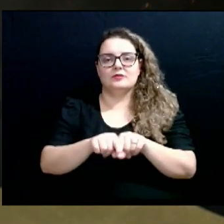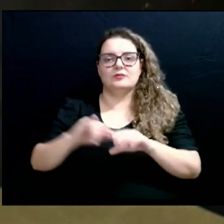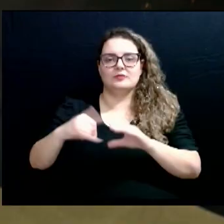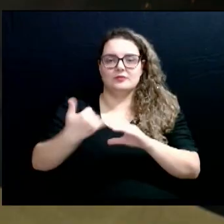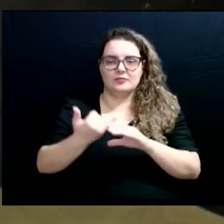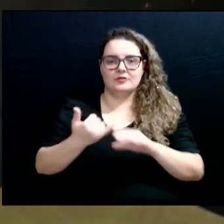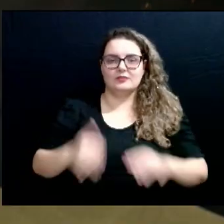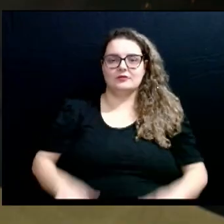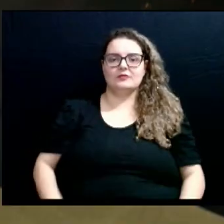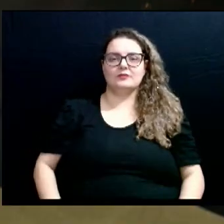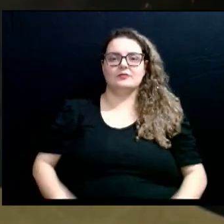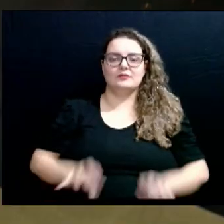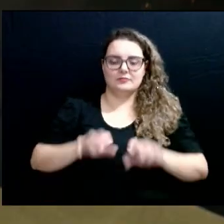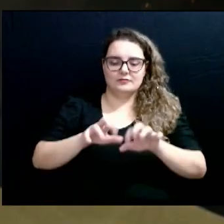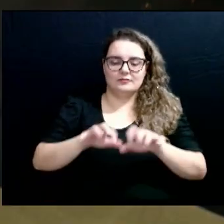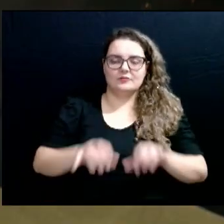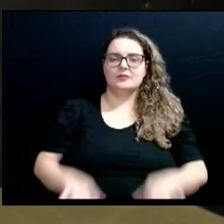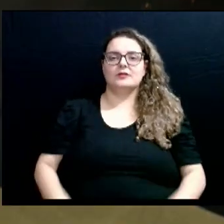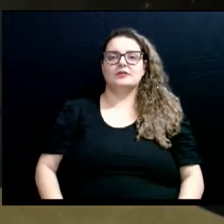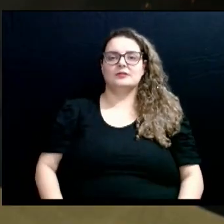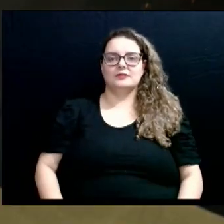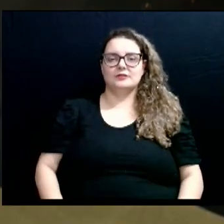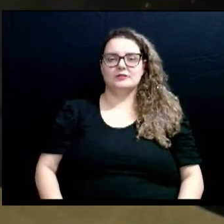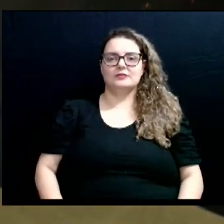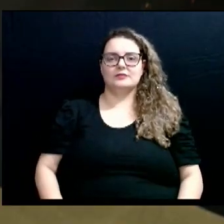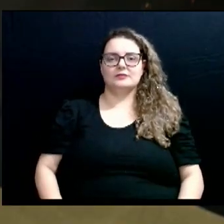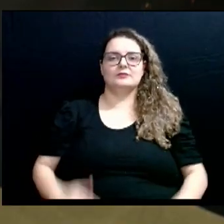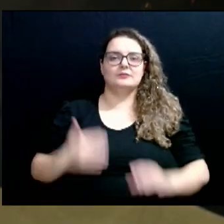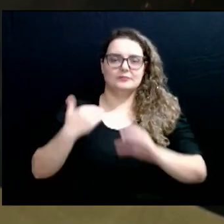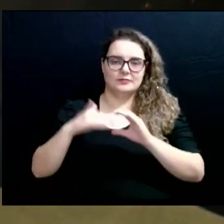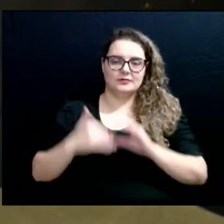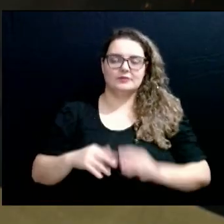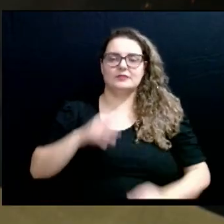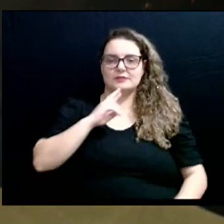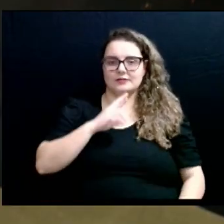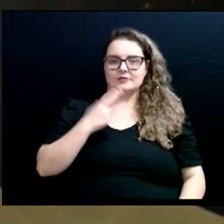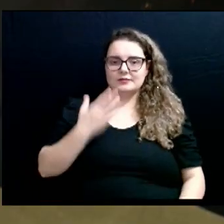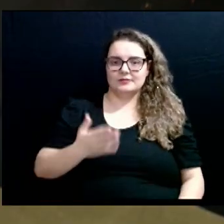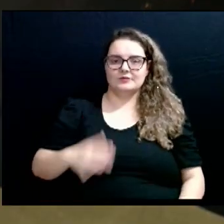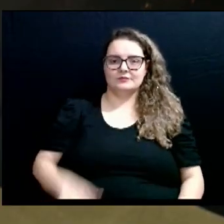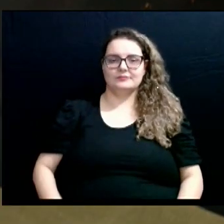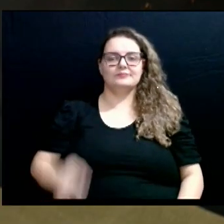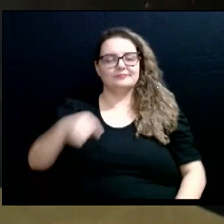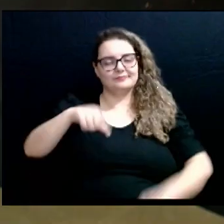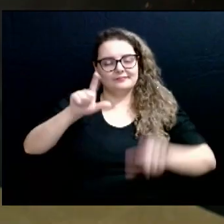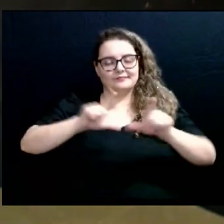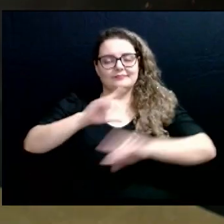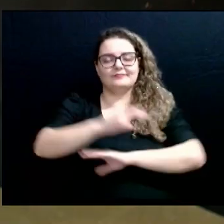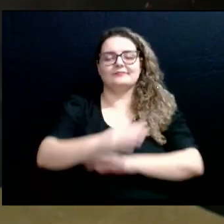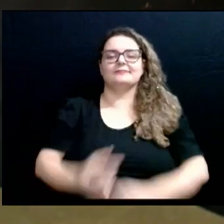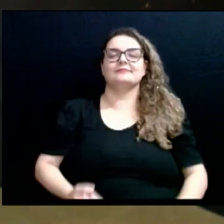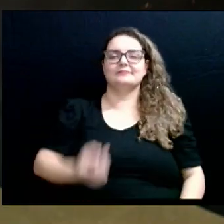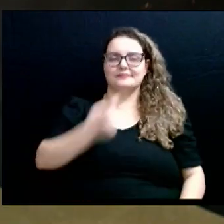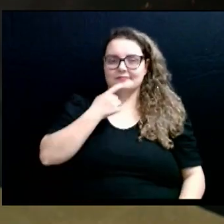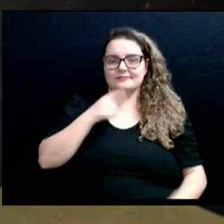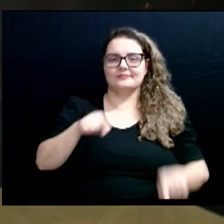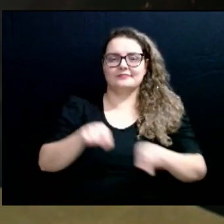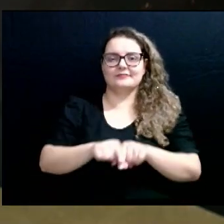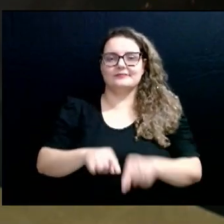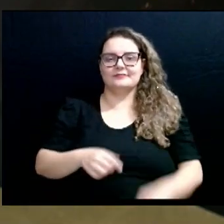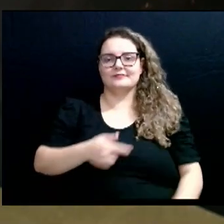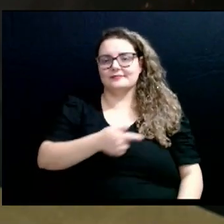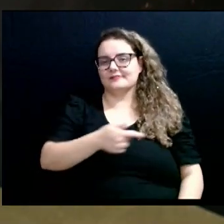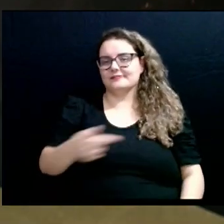escrever, inclusive, que o pessoal comentar, que o pessoal responde para você. E aqui na TV Câmara Campinas também. Uma semana linda